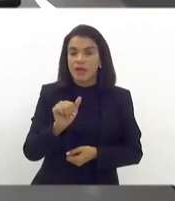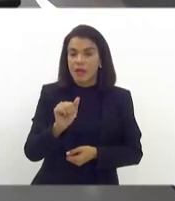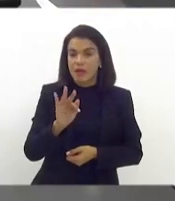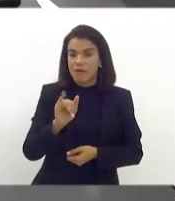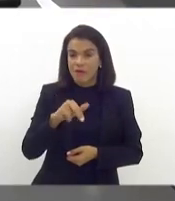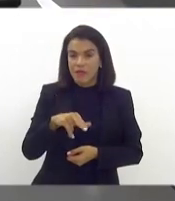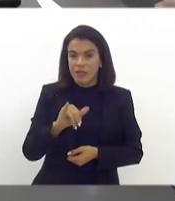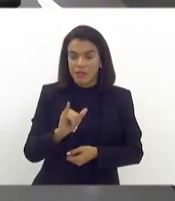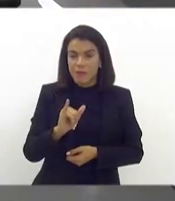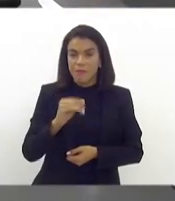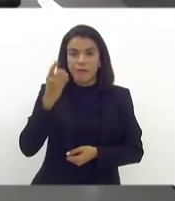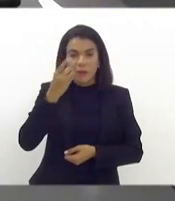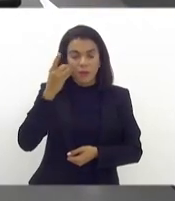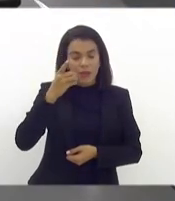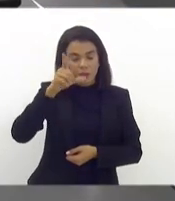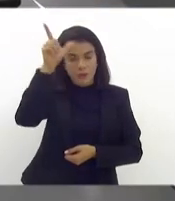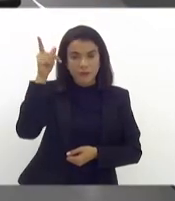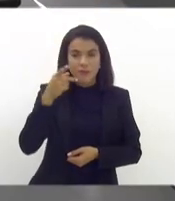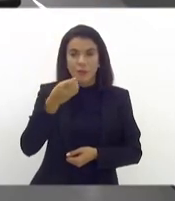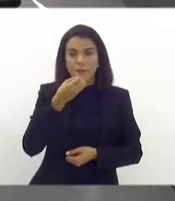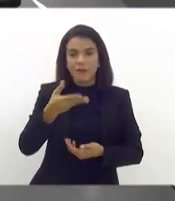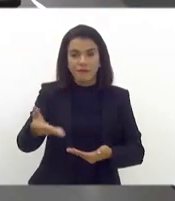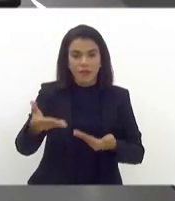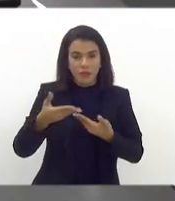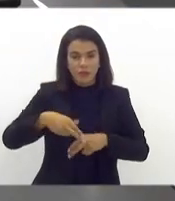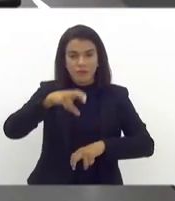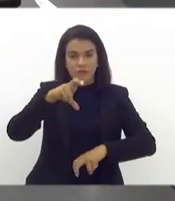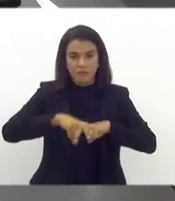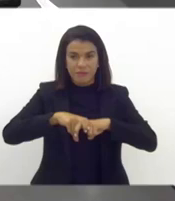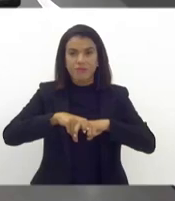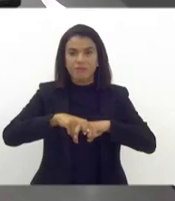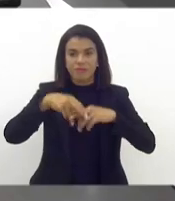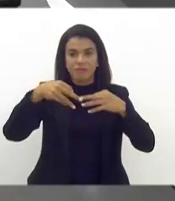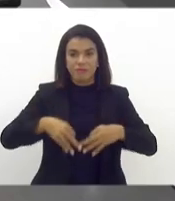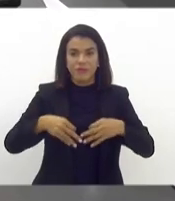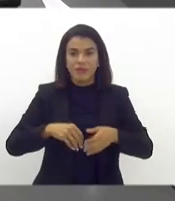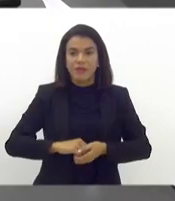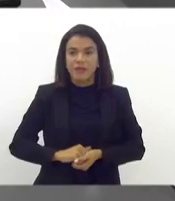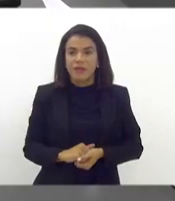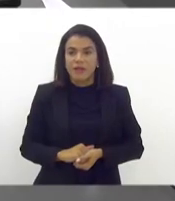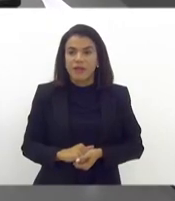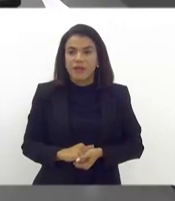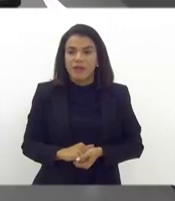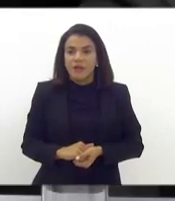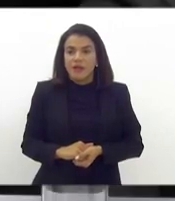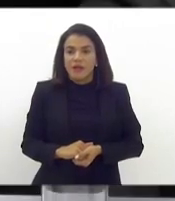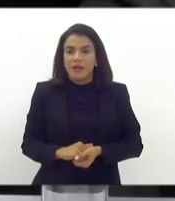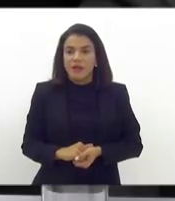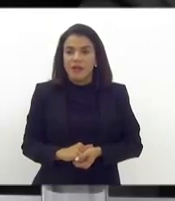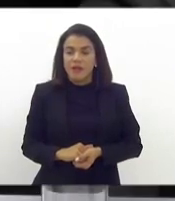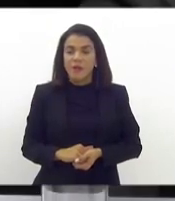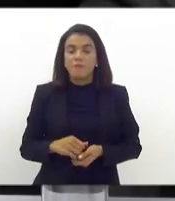vou... Deputado Luiz Paulo, bem-vindo. Acompanhar a discussão. Tome seu assento original, por favor. Quando esse projeto voltar. Mas é